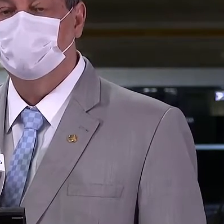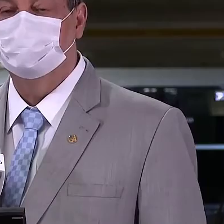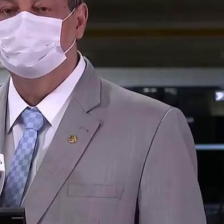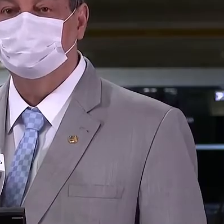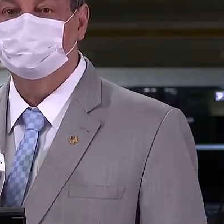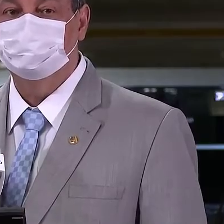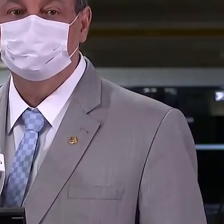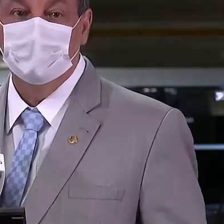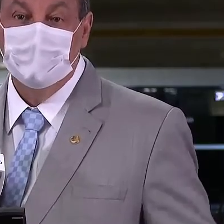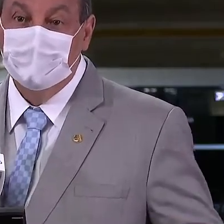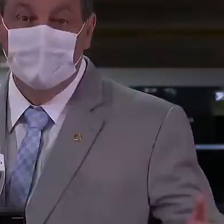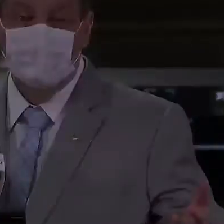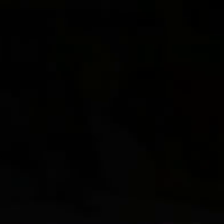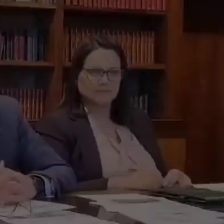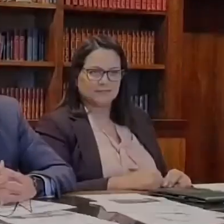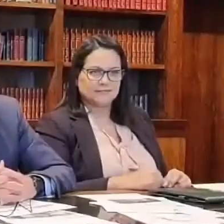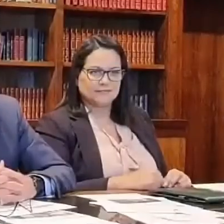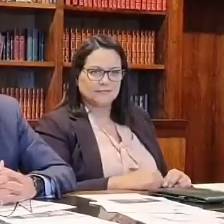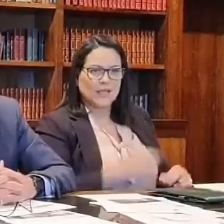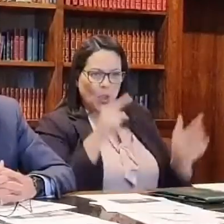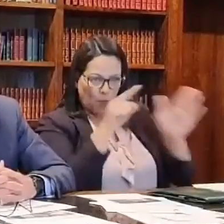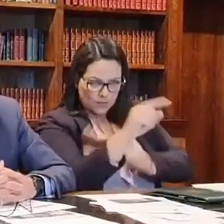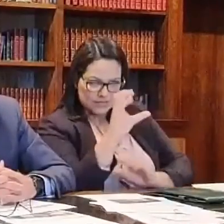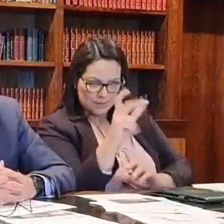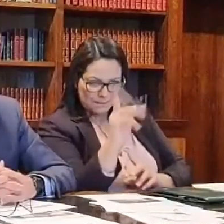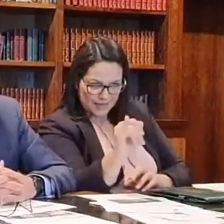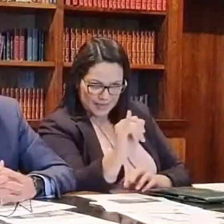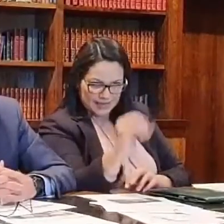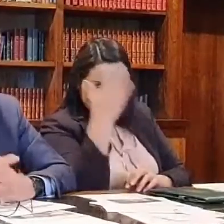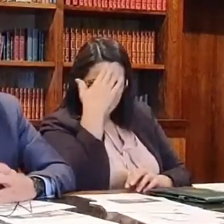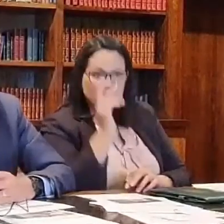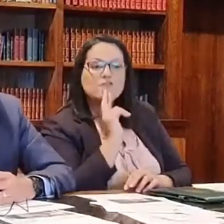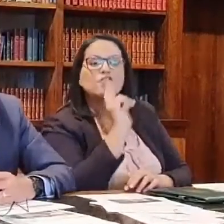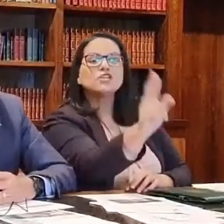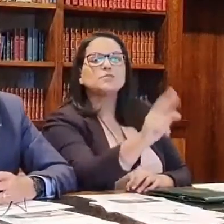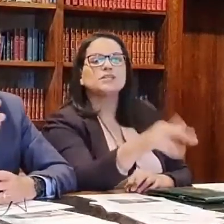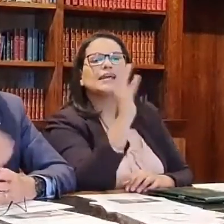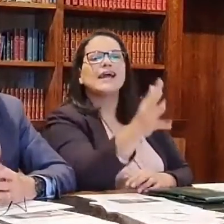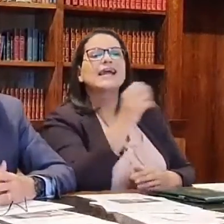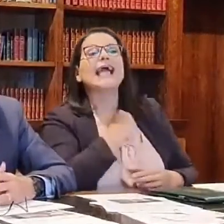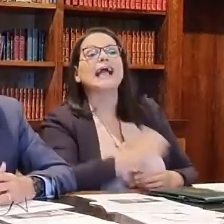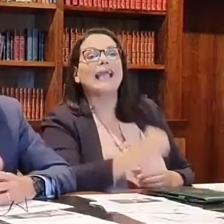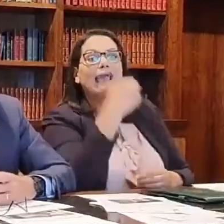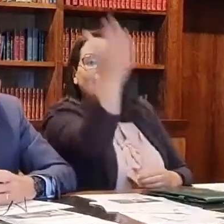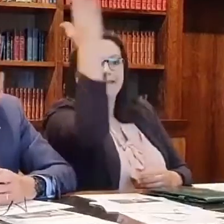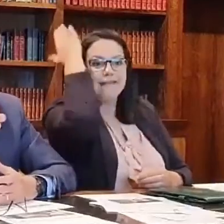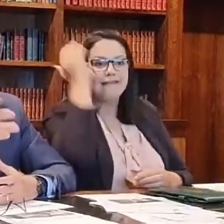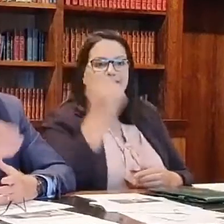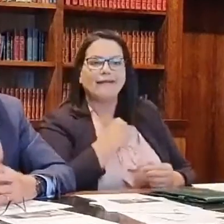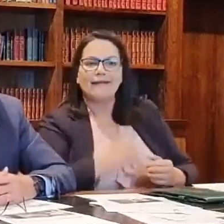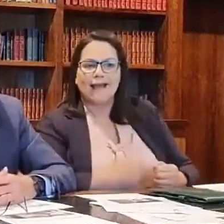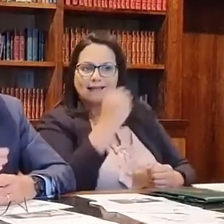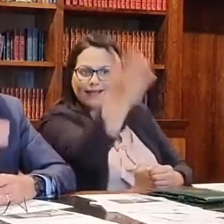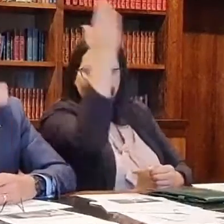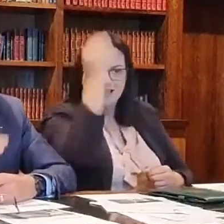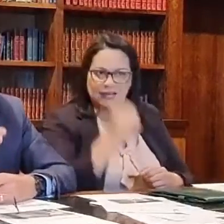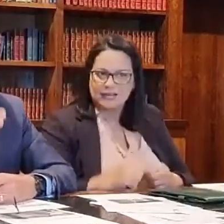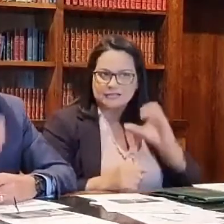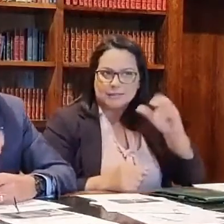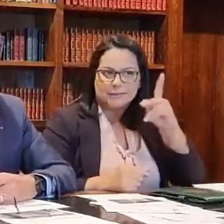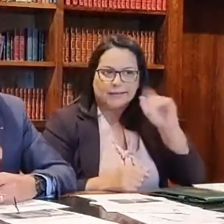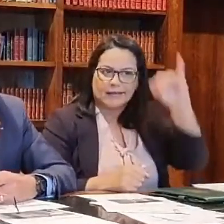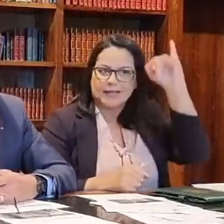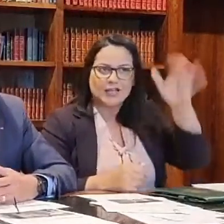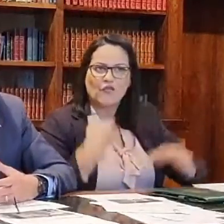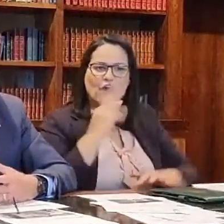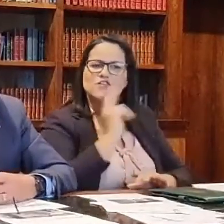agora oficialmente, de se manifestar. Você sabe qual é a minha resposta, pessoal? Caguei! Caguei para a CPI. Não